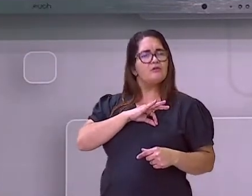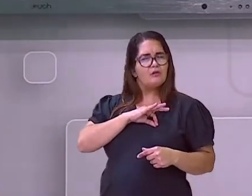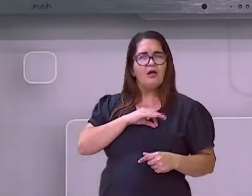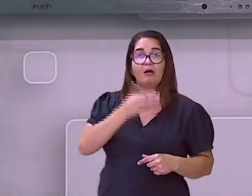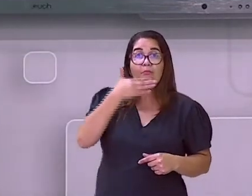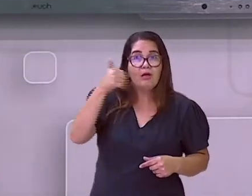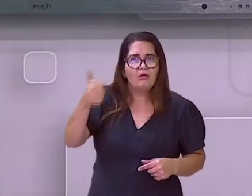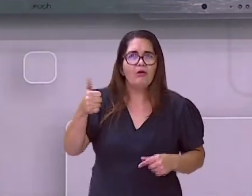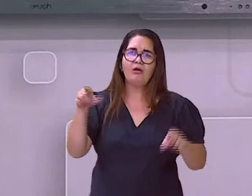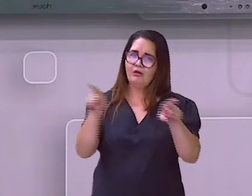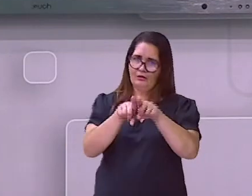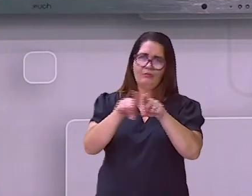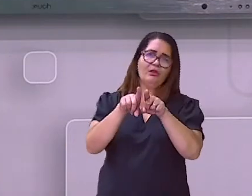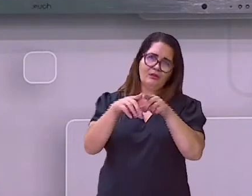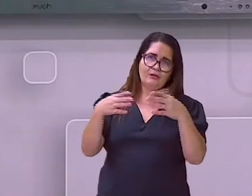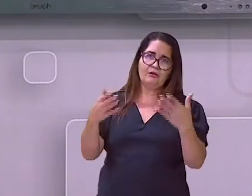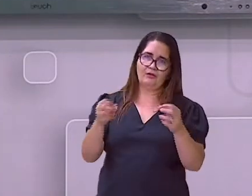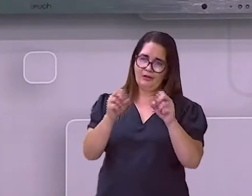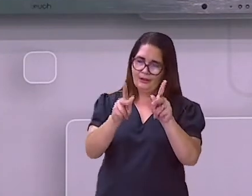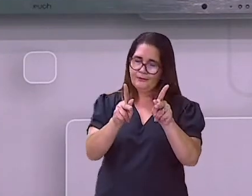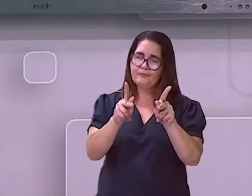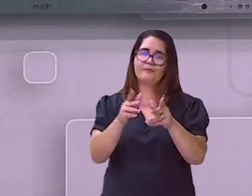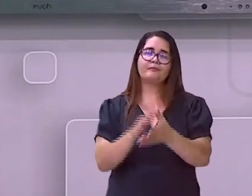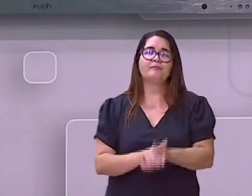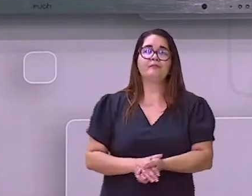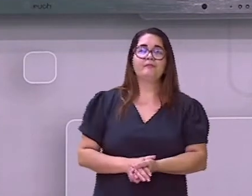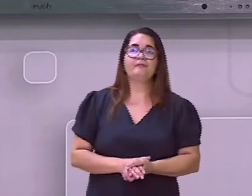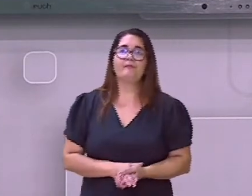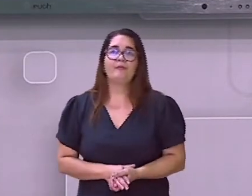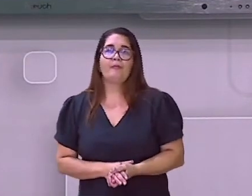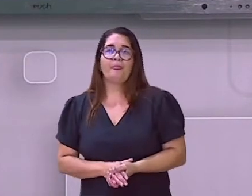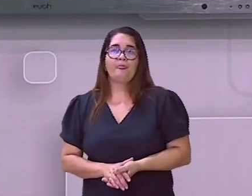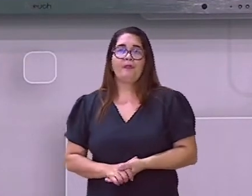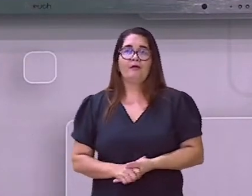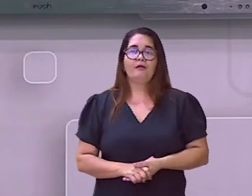outros países. Ok?